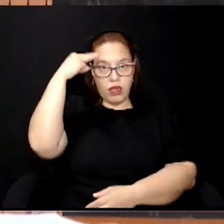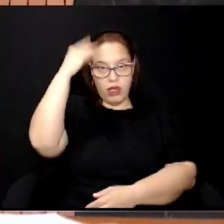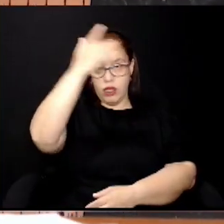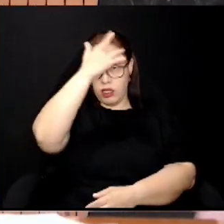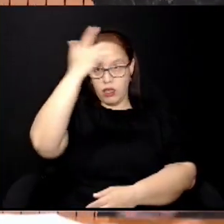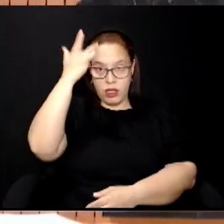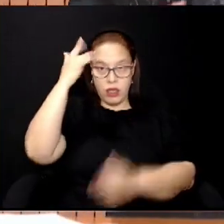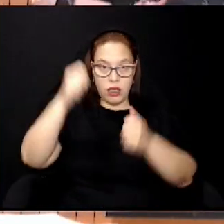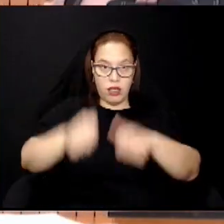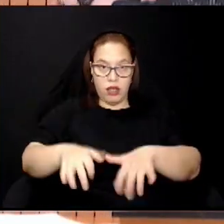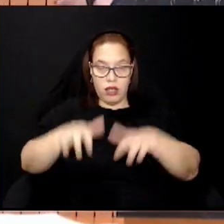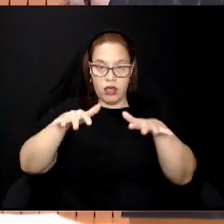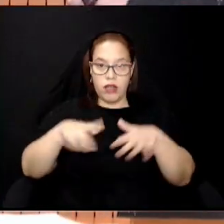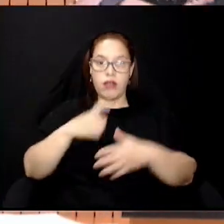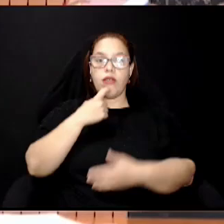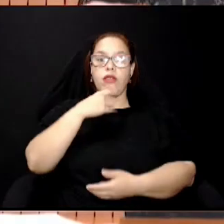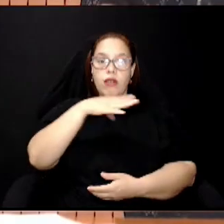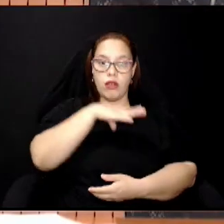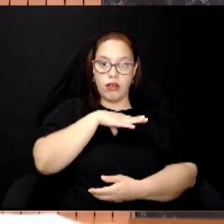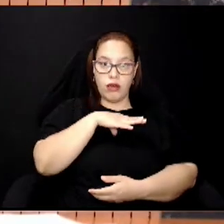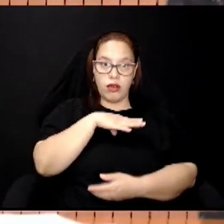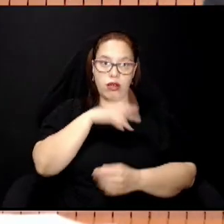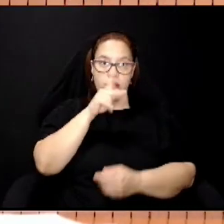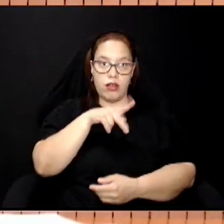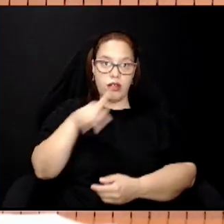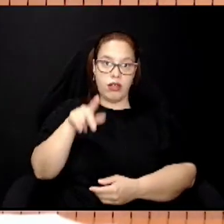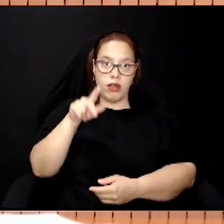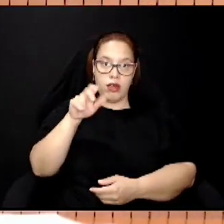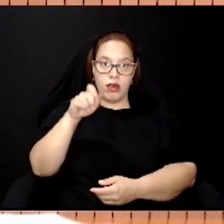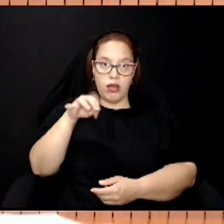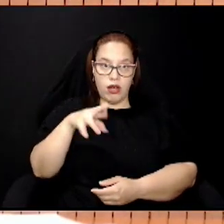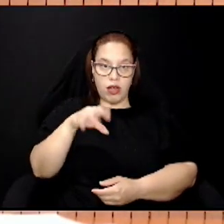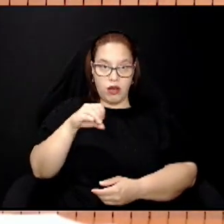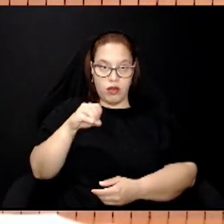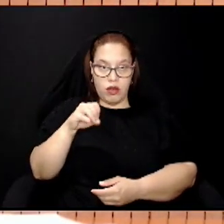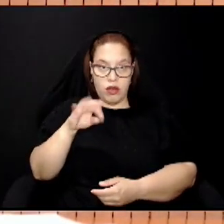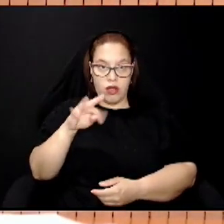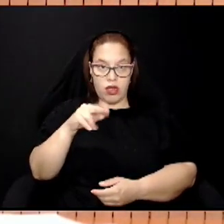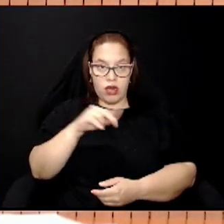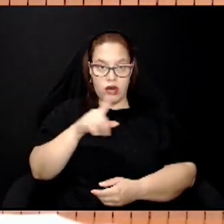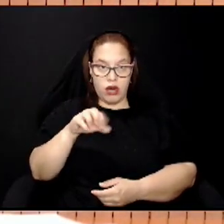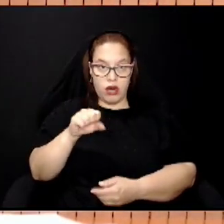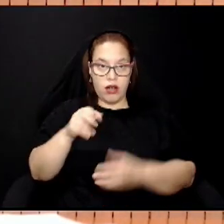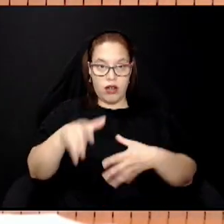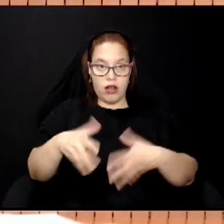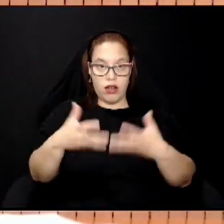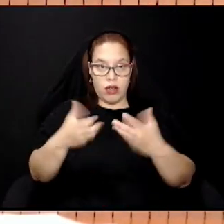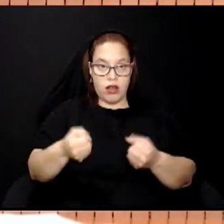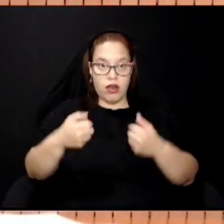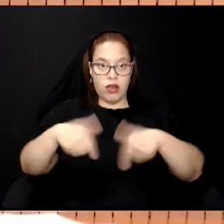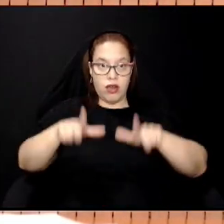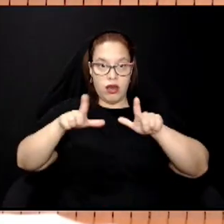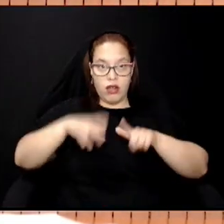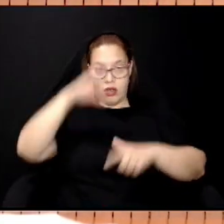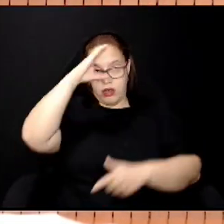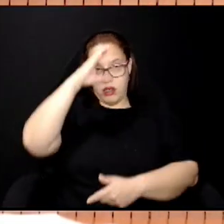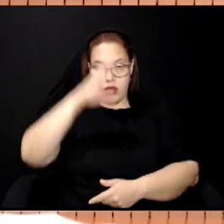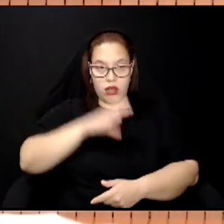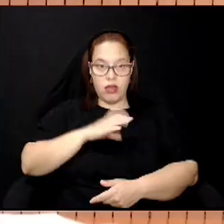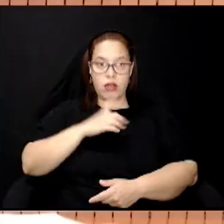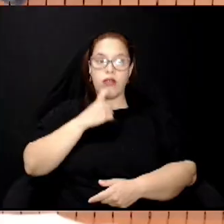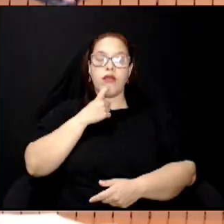Câmara de Campinas, o professor Antônio Sterges recebeu o título de cidadão campineiro, a mais